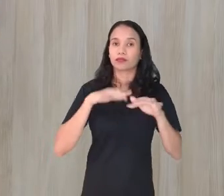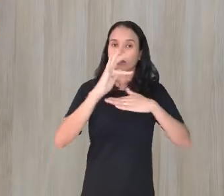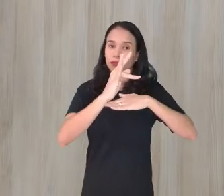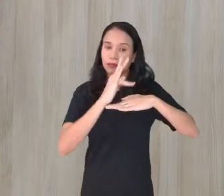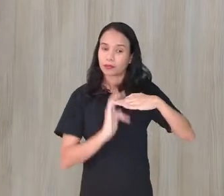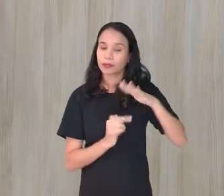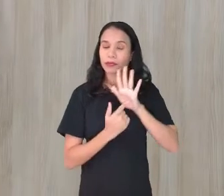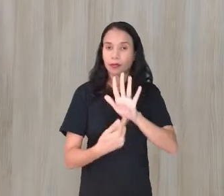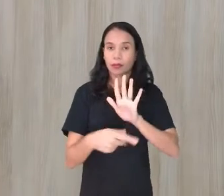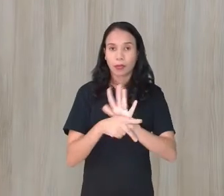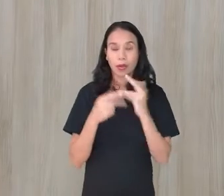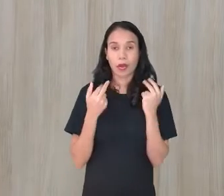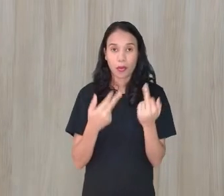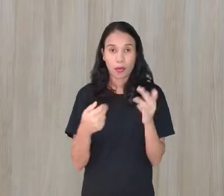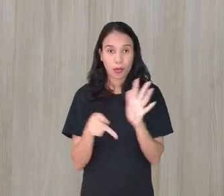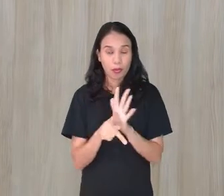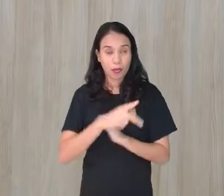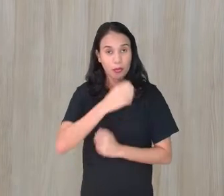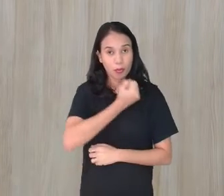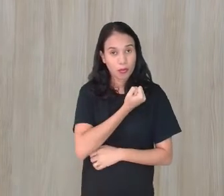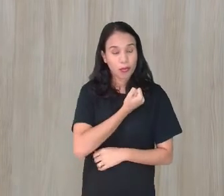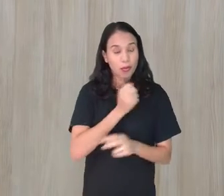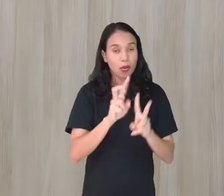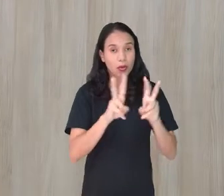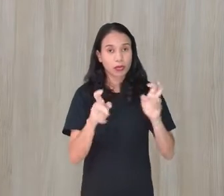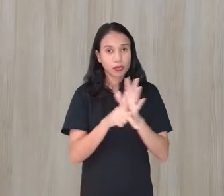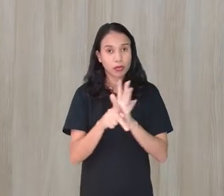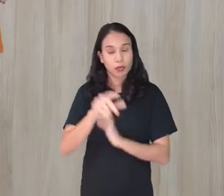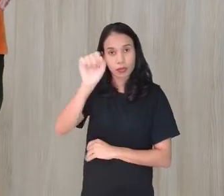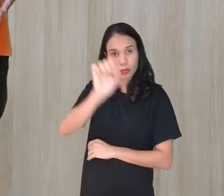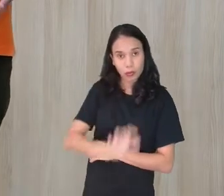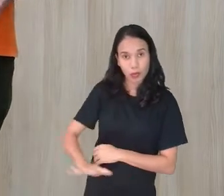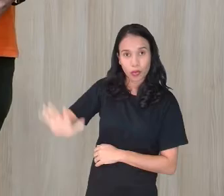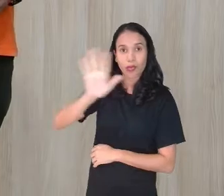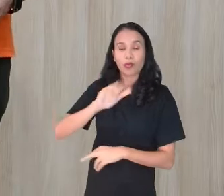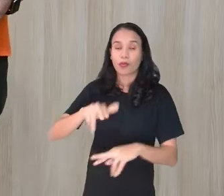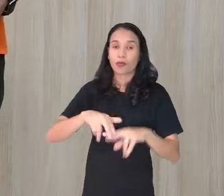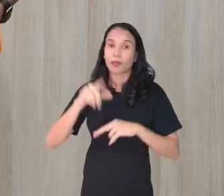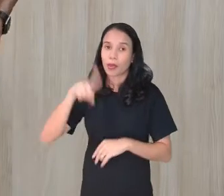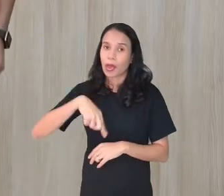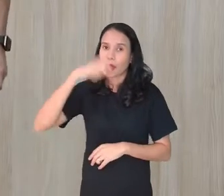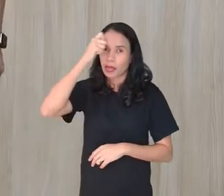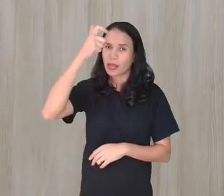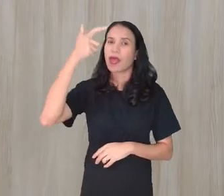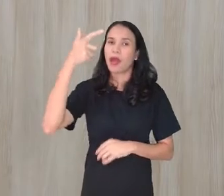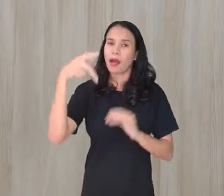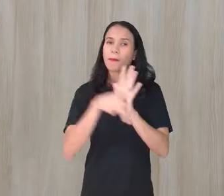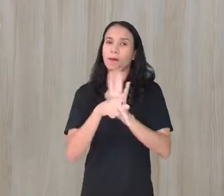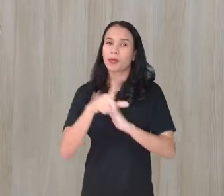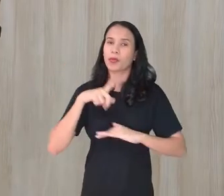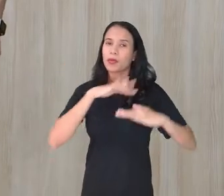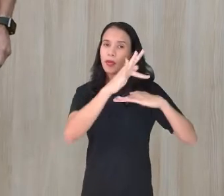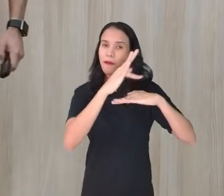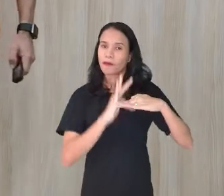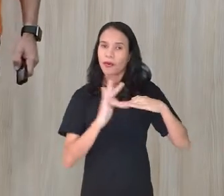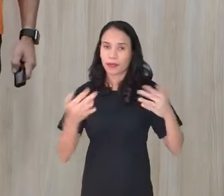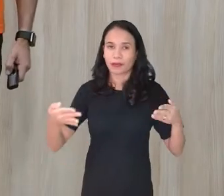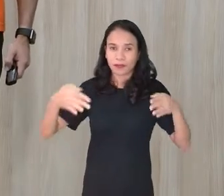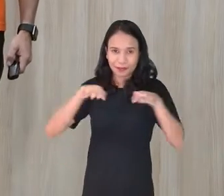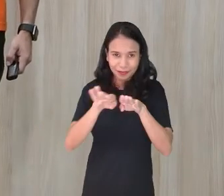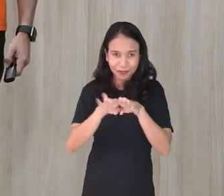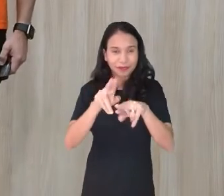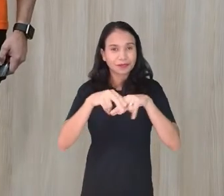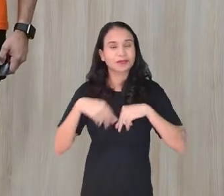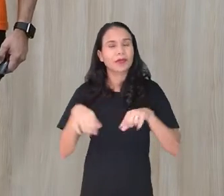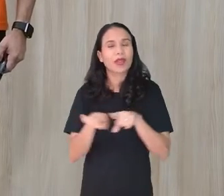que representam o mesmo valor em relação ao todo. Então, essa é a ideia aí de frações equivalentes.